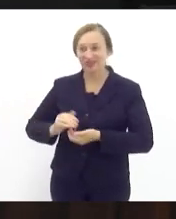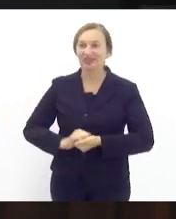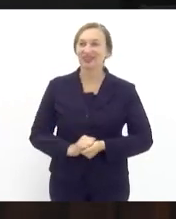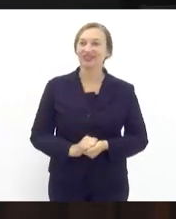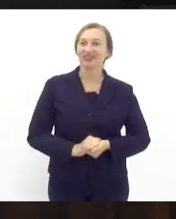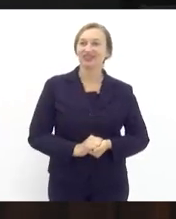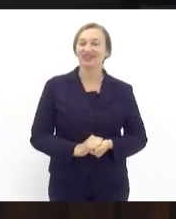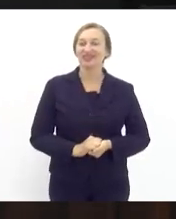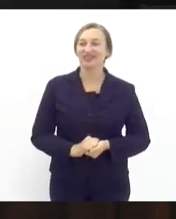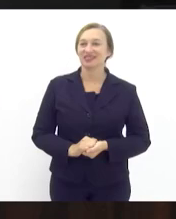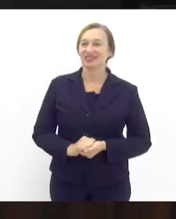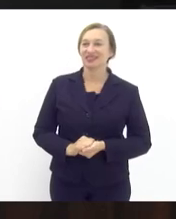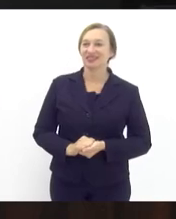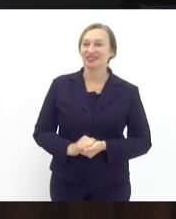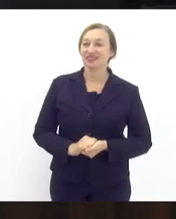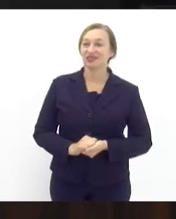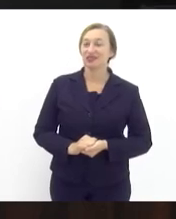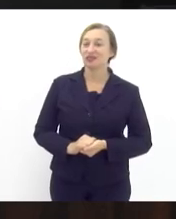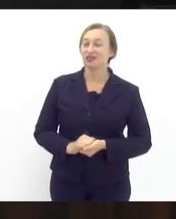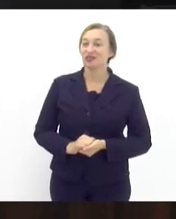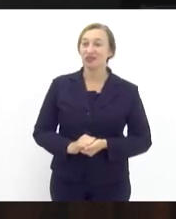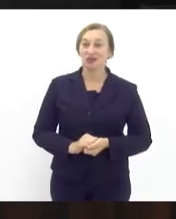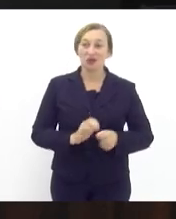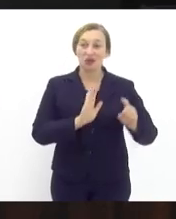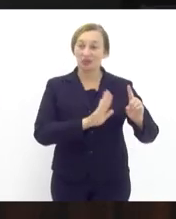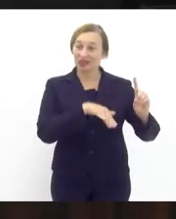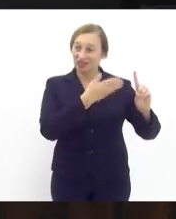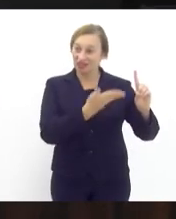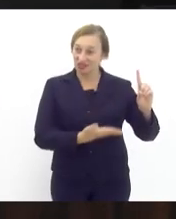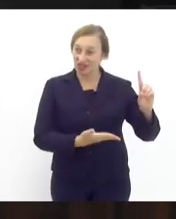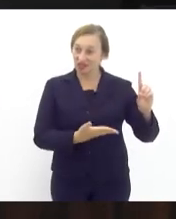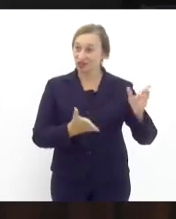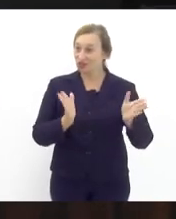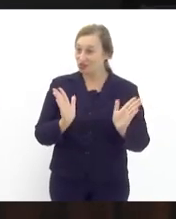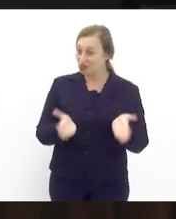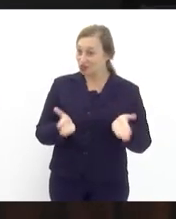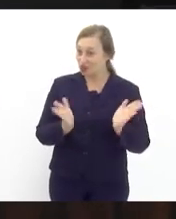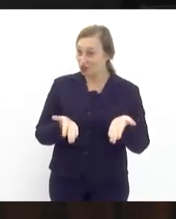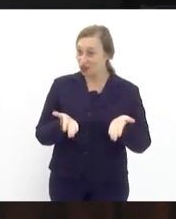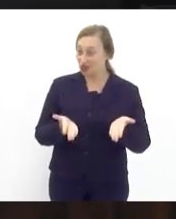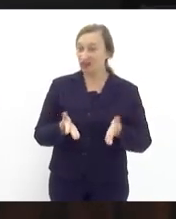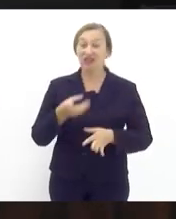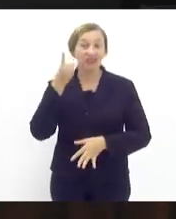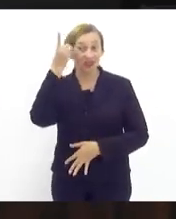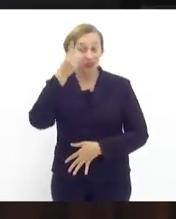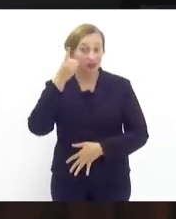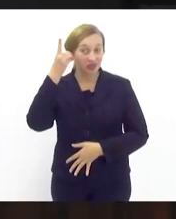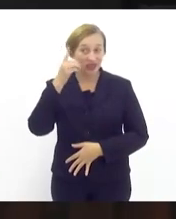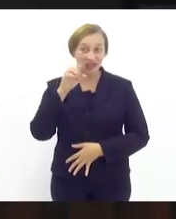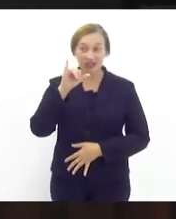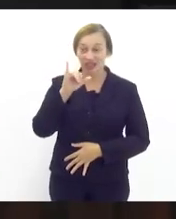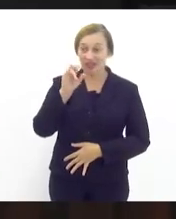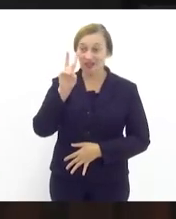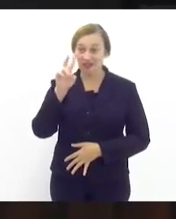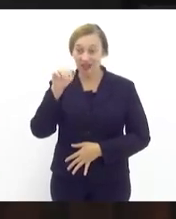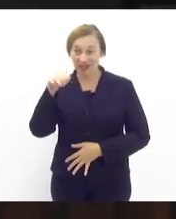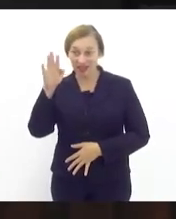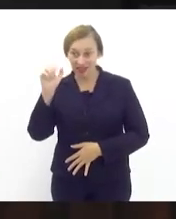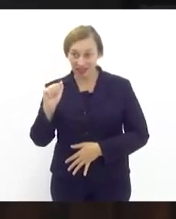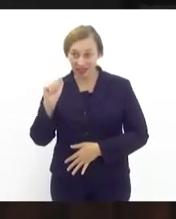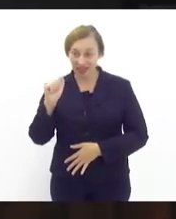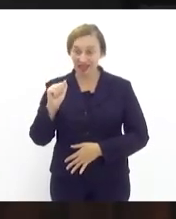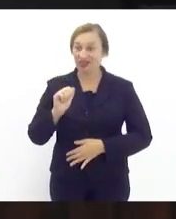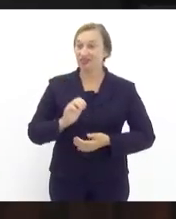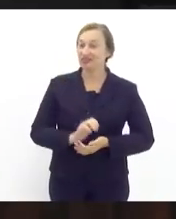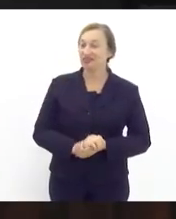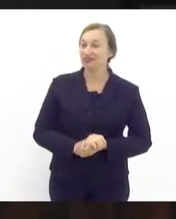excelência é o homenageado de hoje e a deputada Ivana eu vou